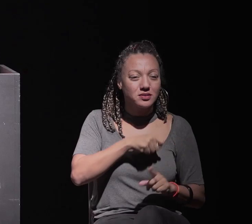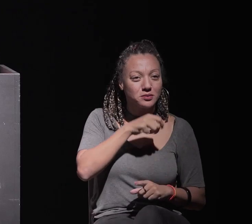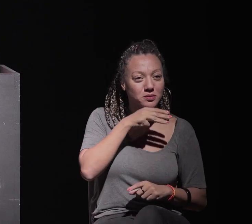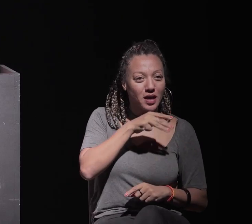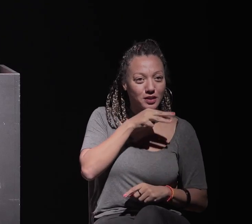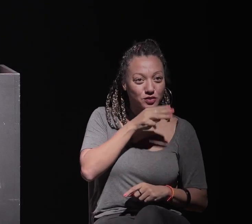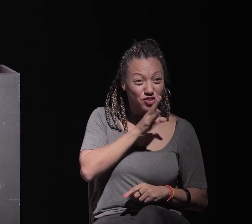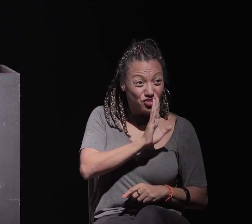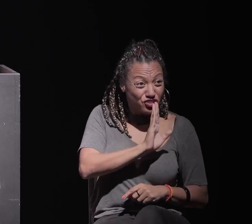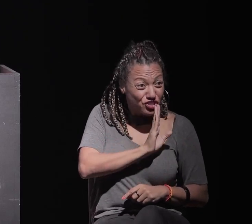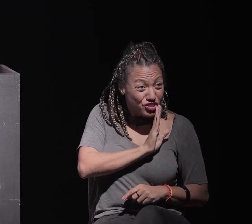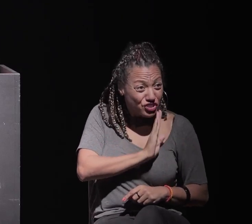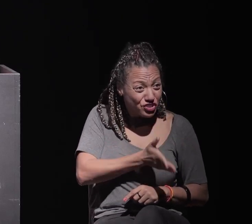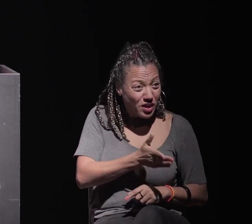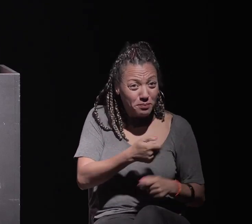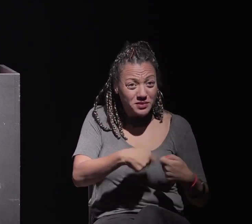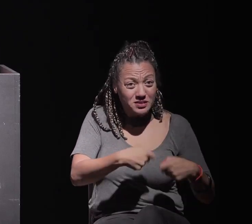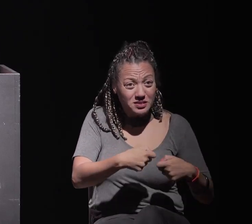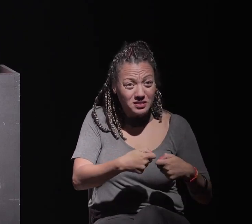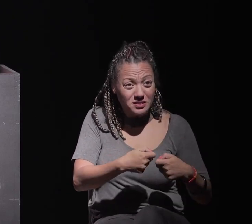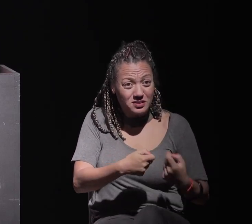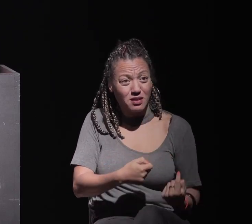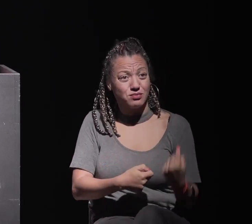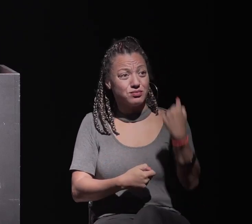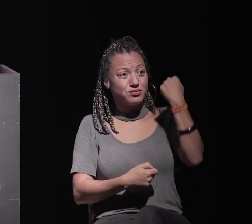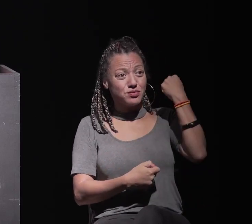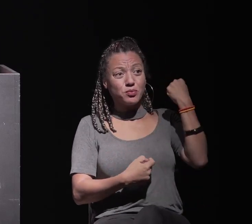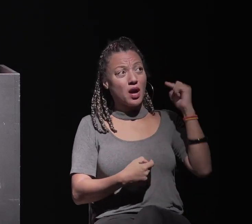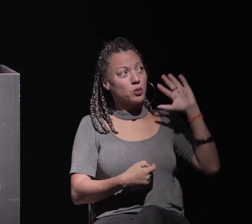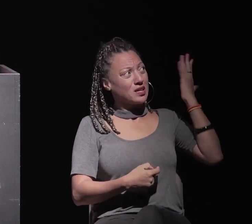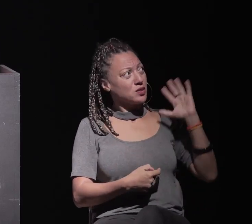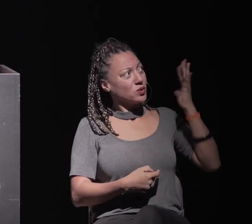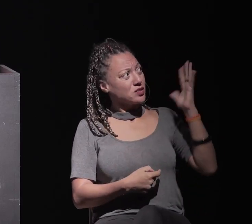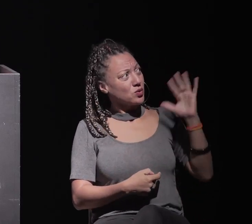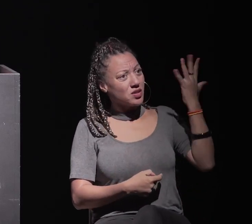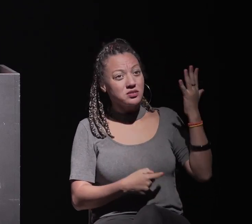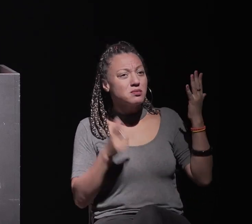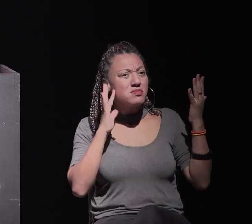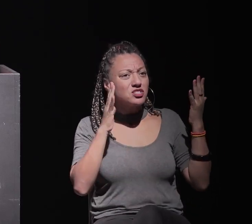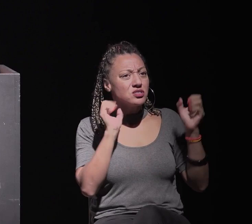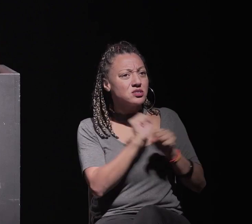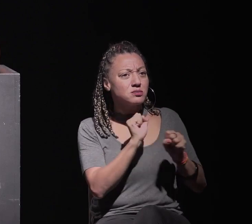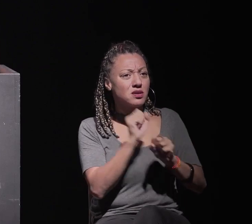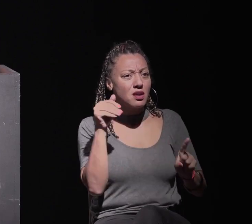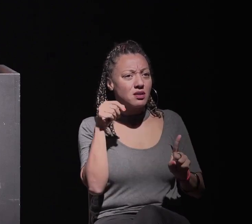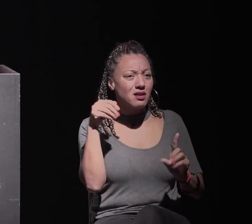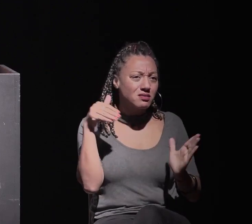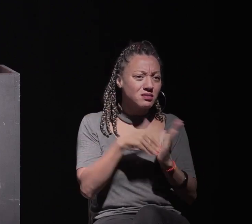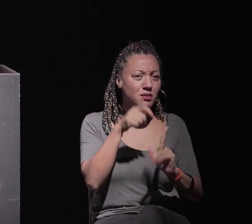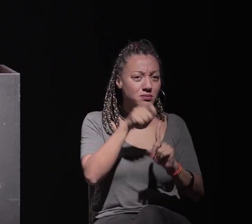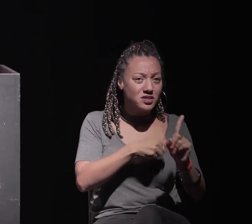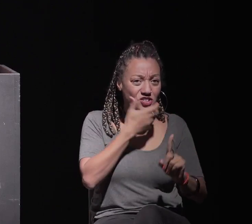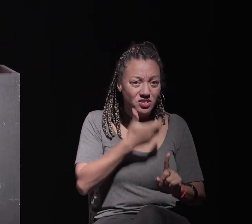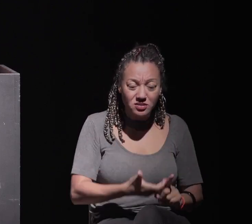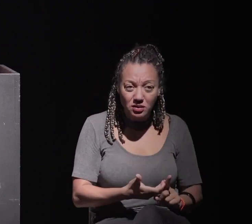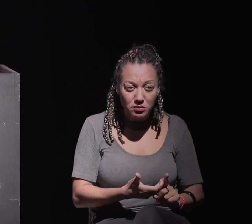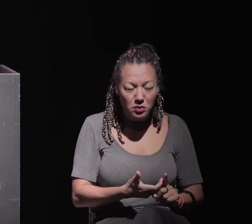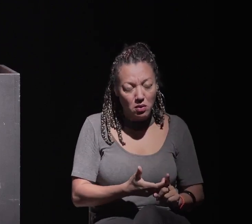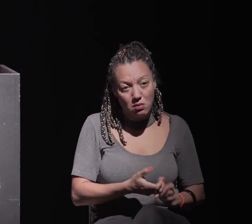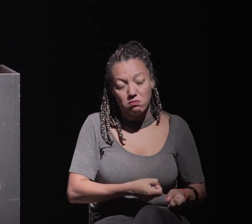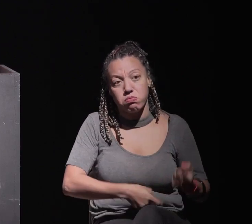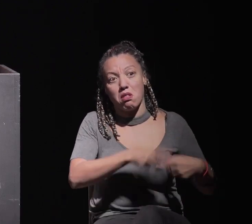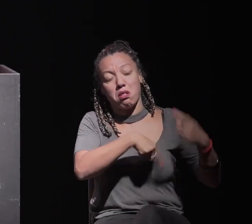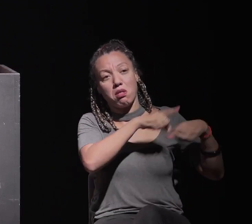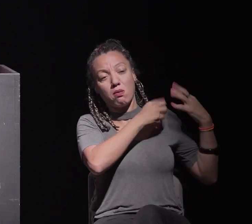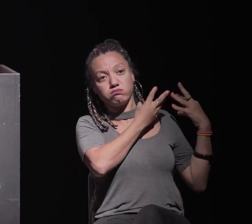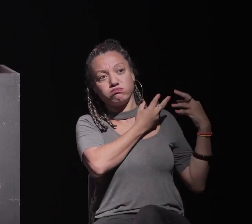as coisas já estão até precisando de retrospectiva, né? Vai ser difícil fazer tudo isso em dezembro, né? Bom, enfim. A